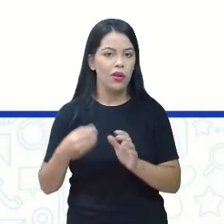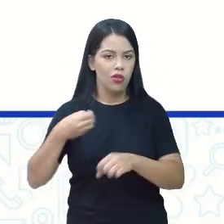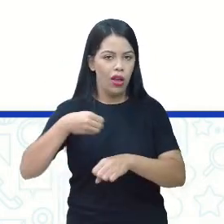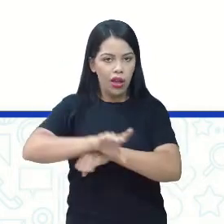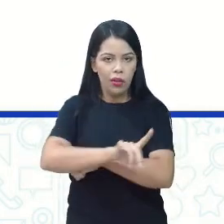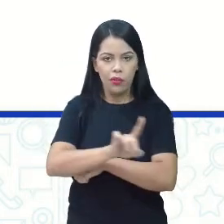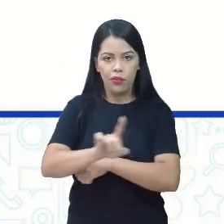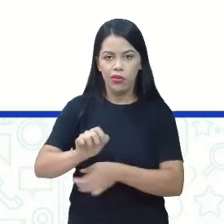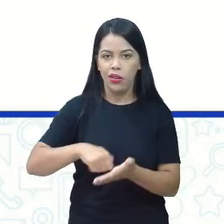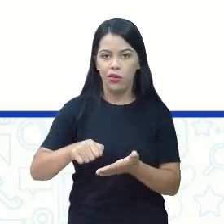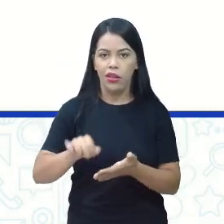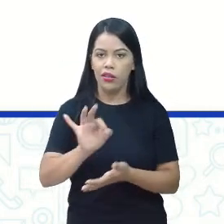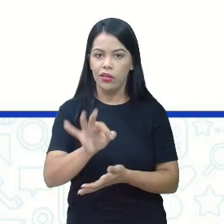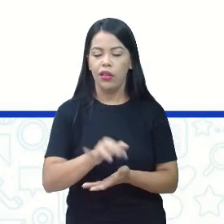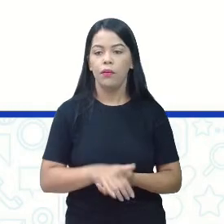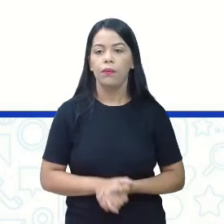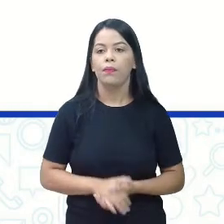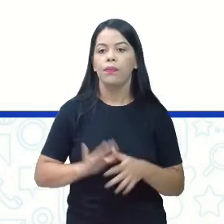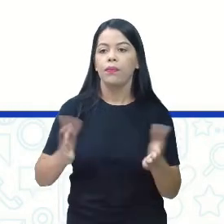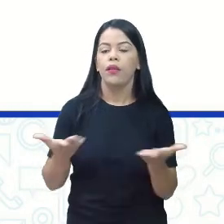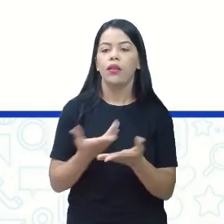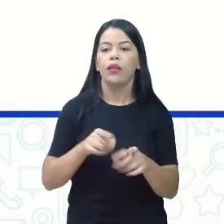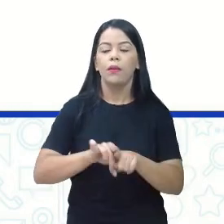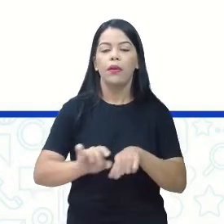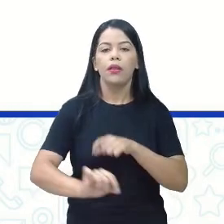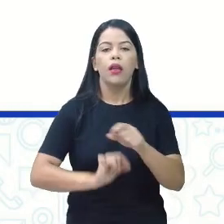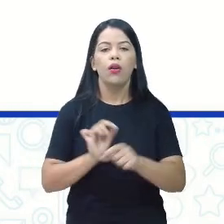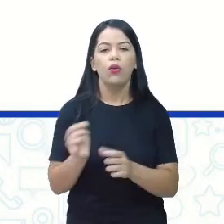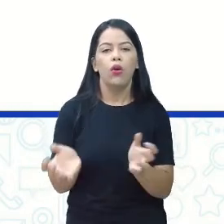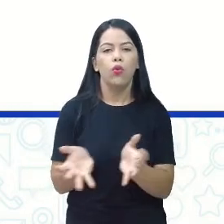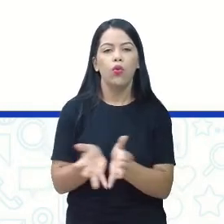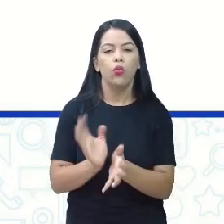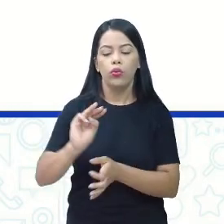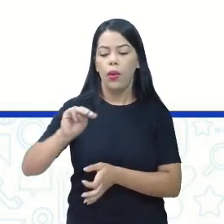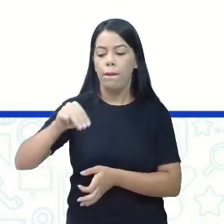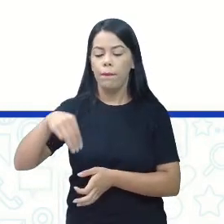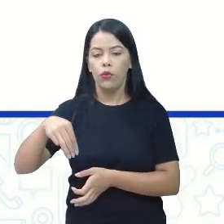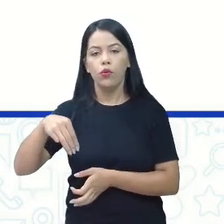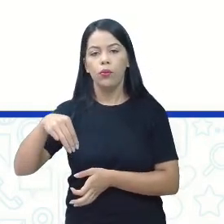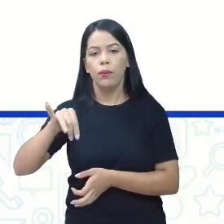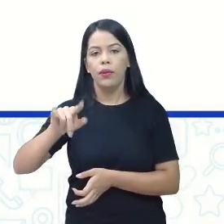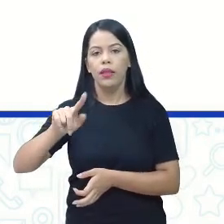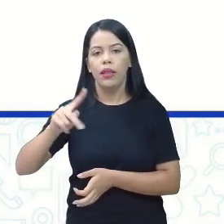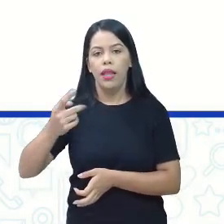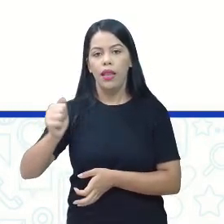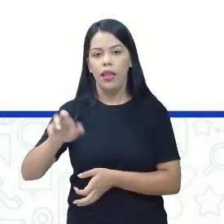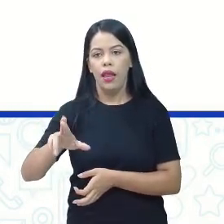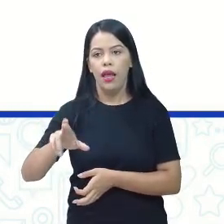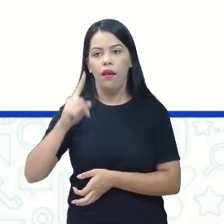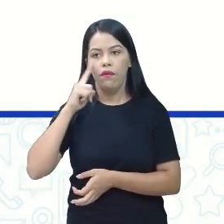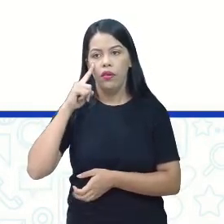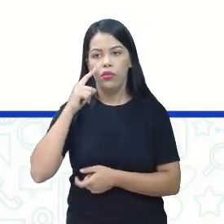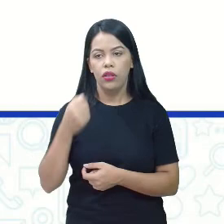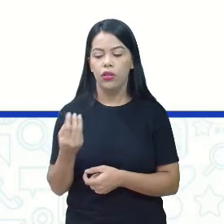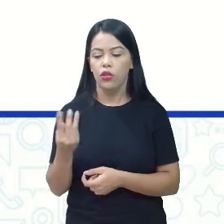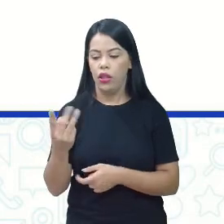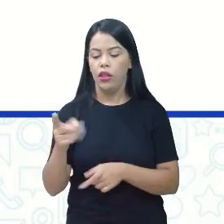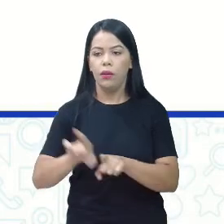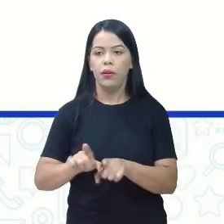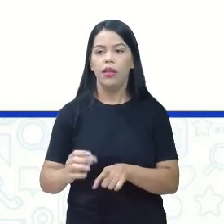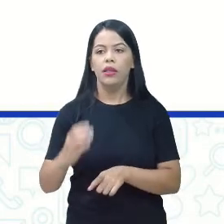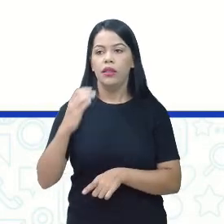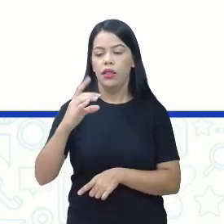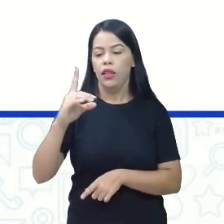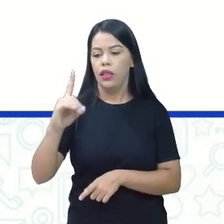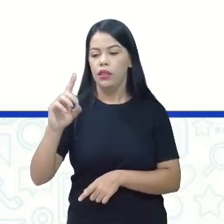vocês anotarem, tá bom? A gente também vai ter o grupo, né, a casa dos milhares. Esse trio aqui dos milhares também tem centena,